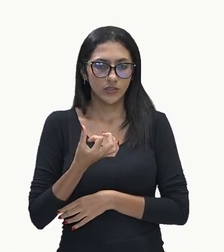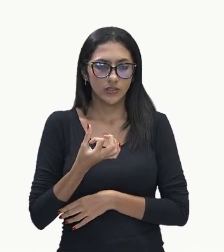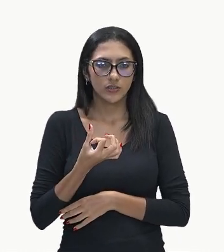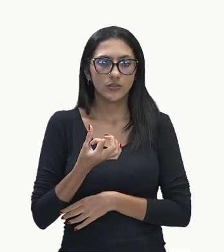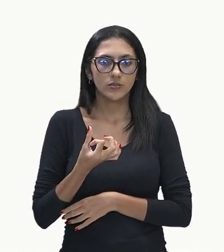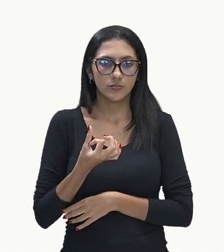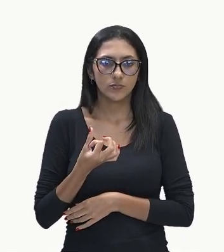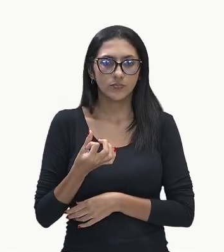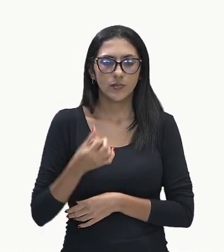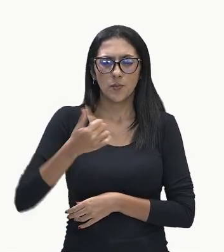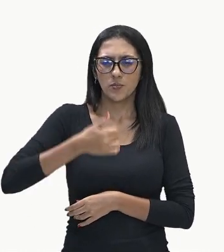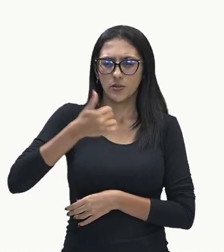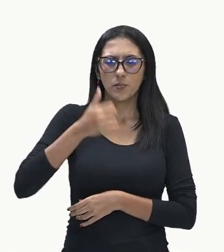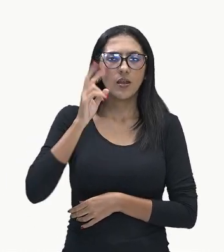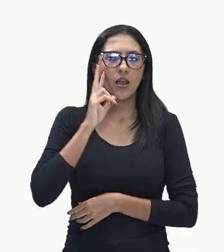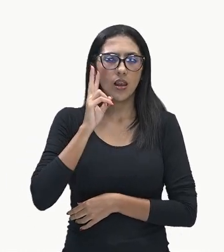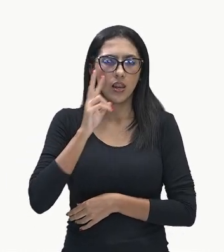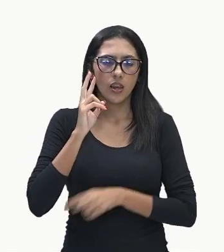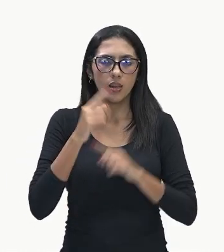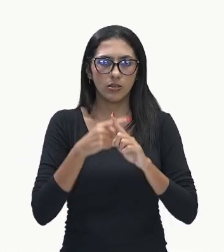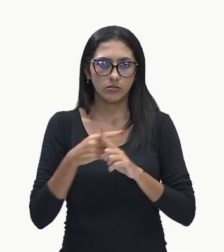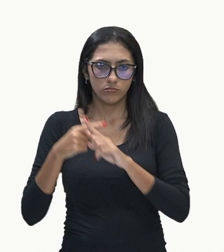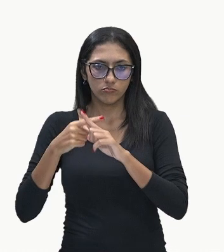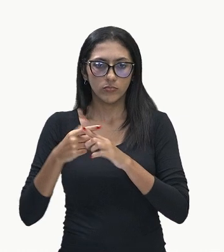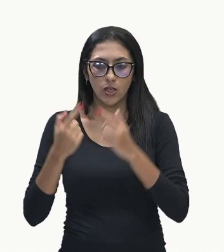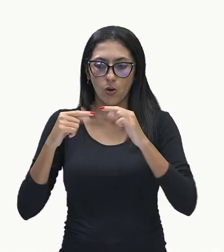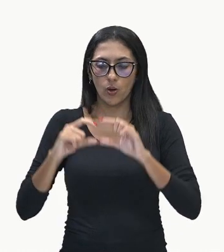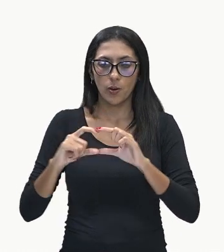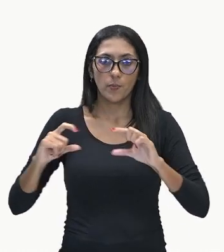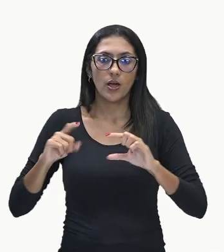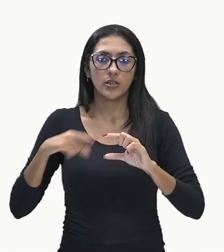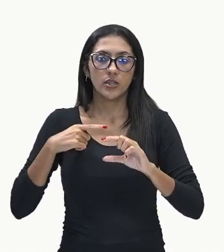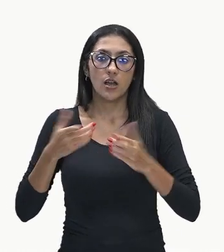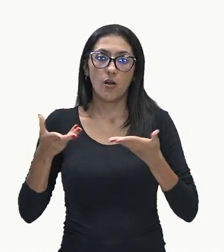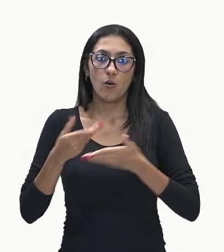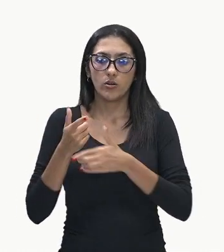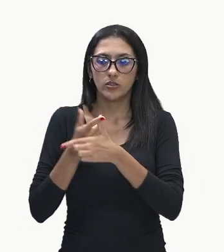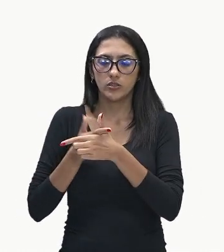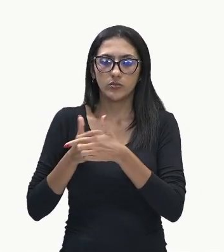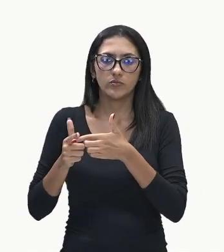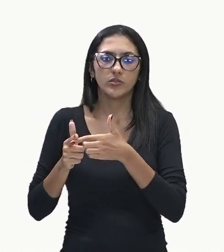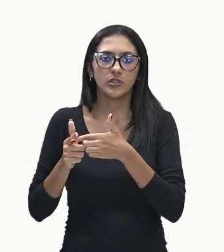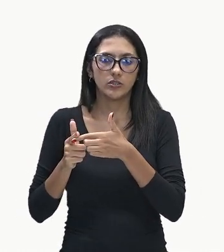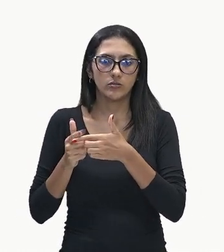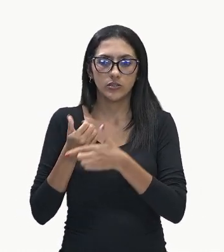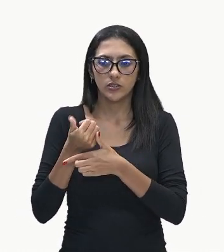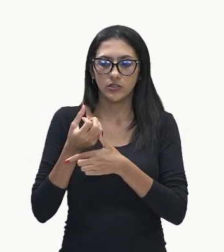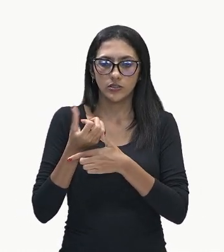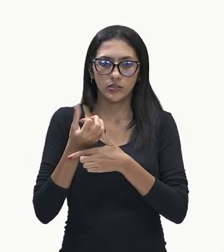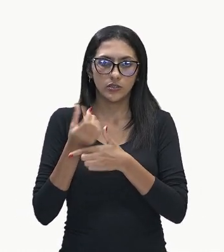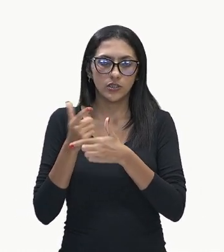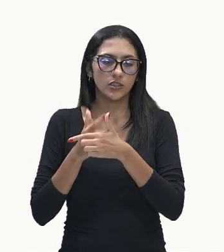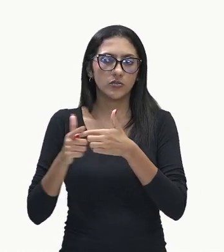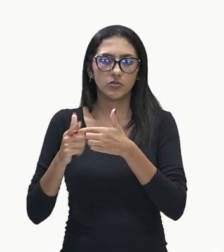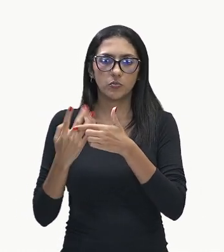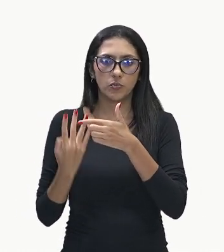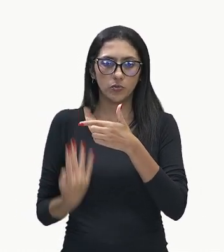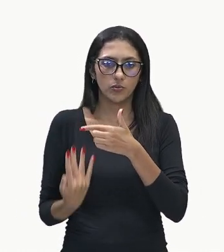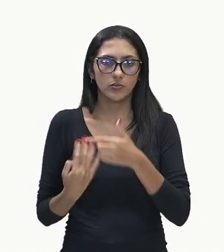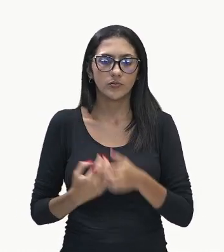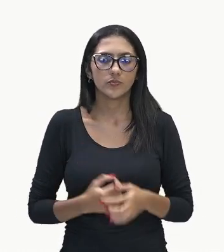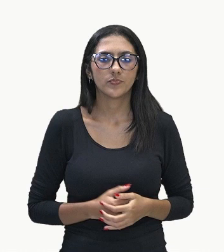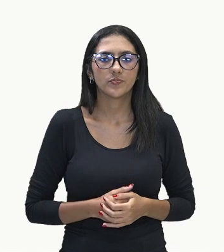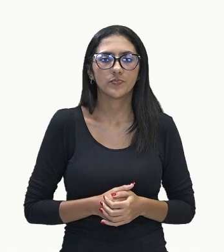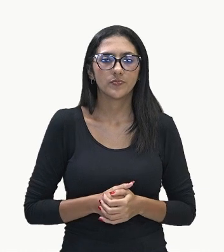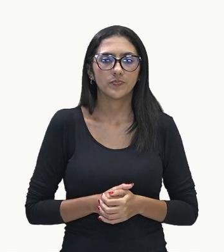está multiplicando, ele vai passar dividindo o 16. Então, o valor da